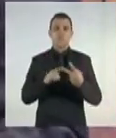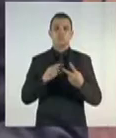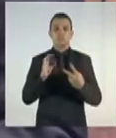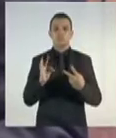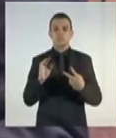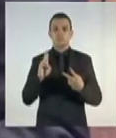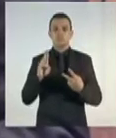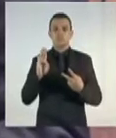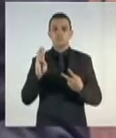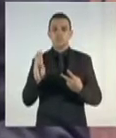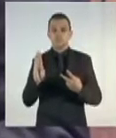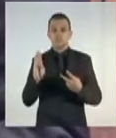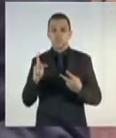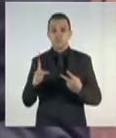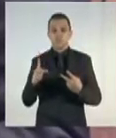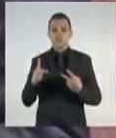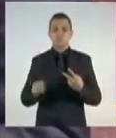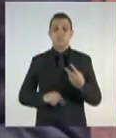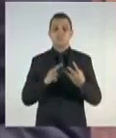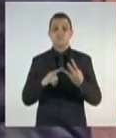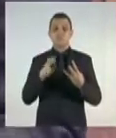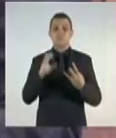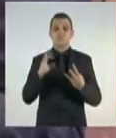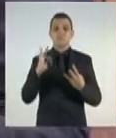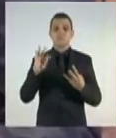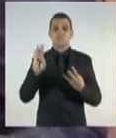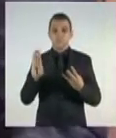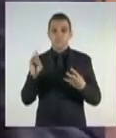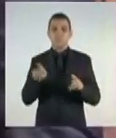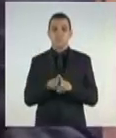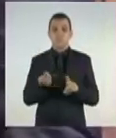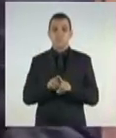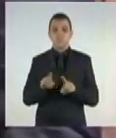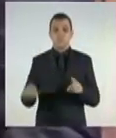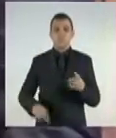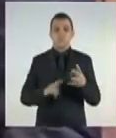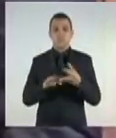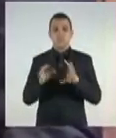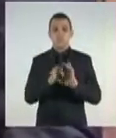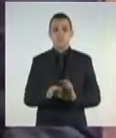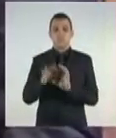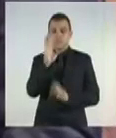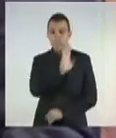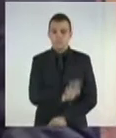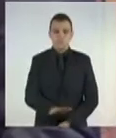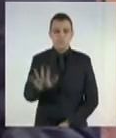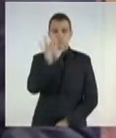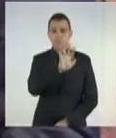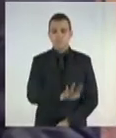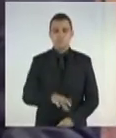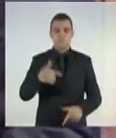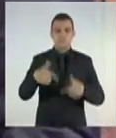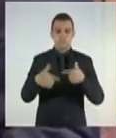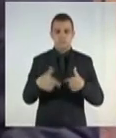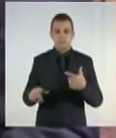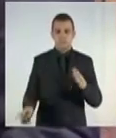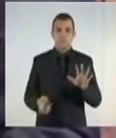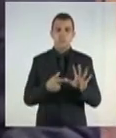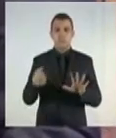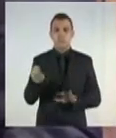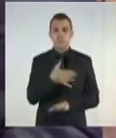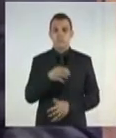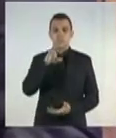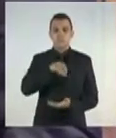CTB, Central dos Trabalhadores do Brasil, a União Geral dos Trabalhadores, Nova Central Sindical dos